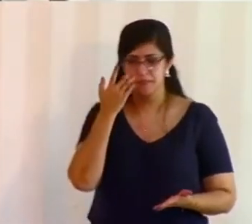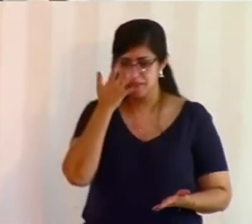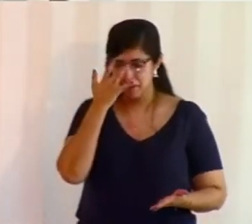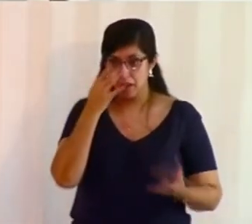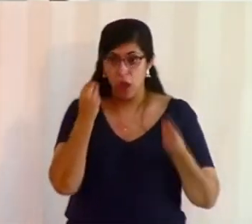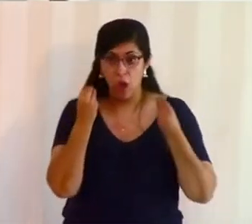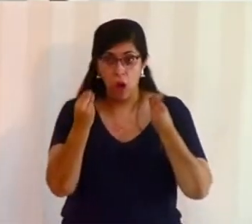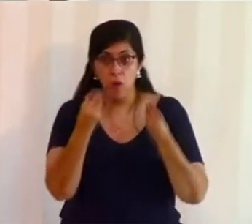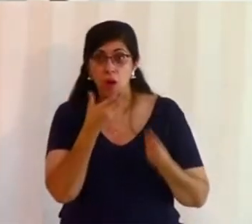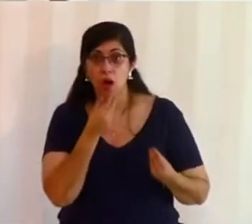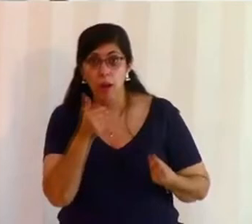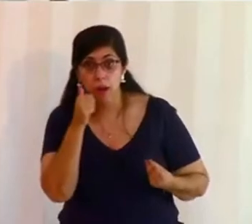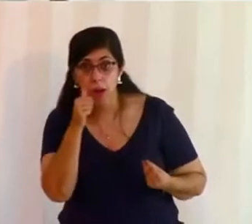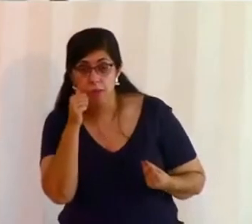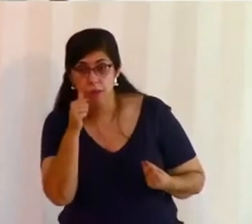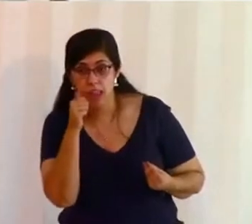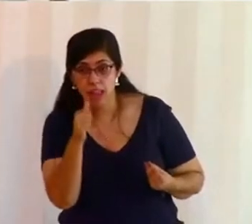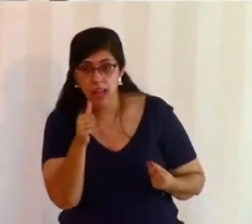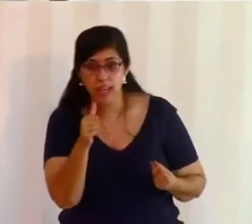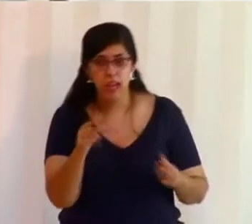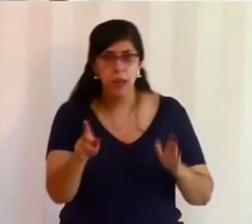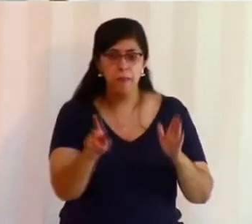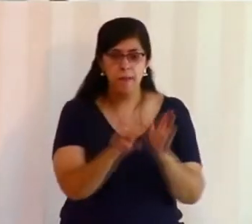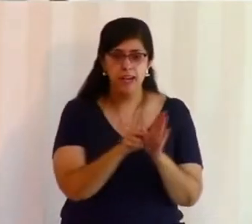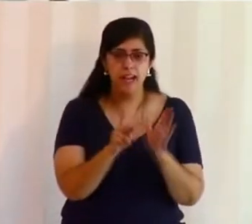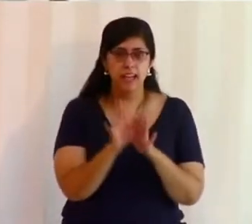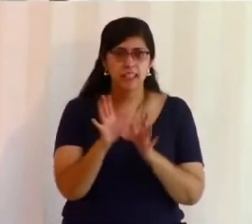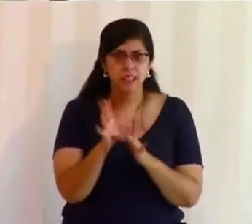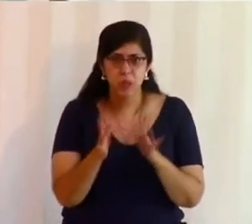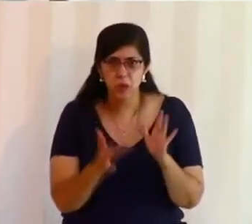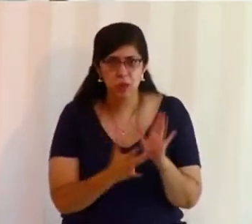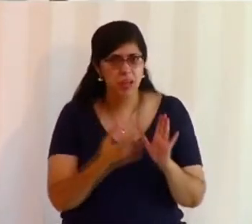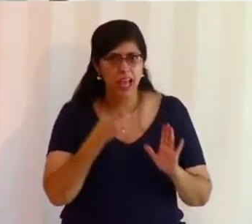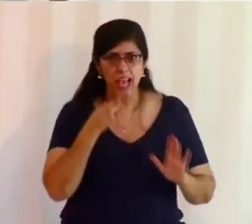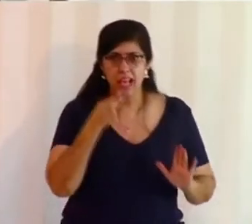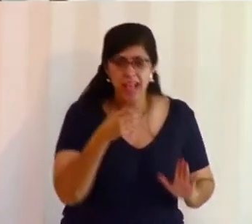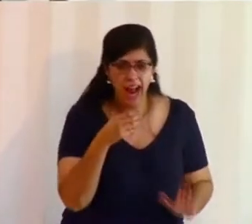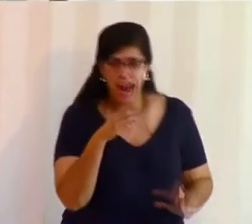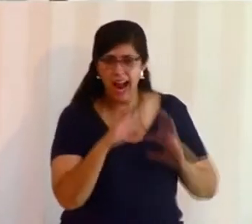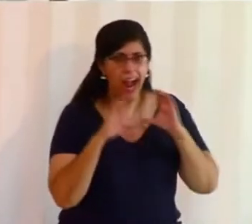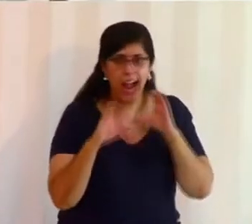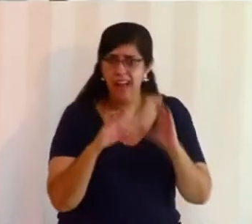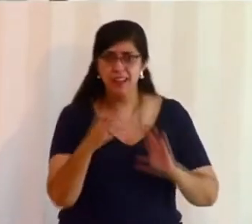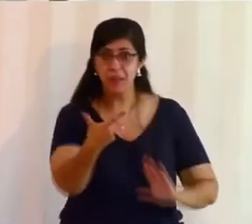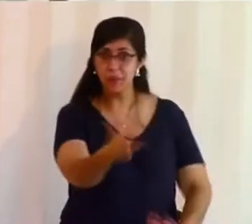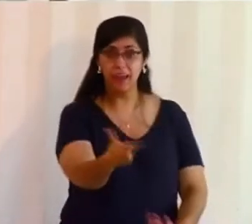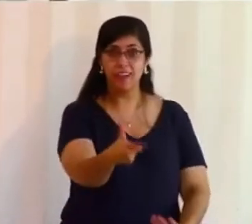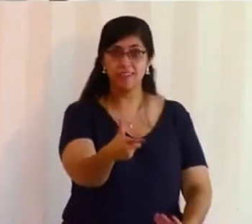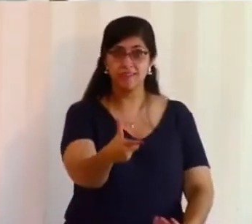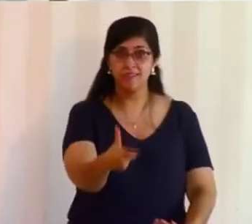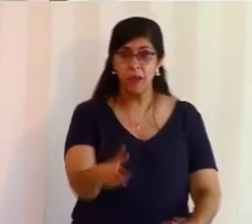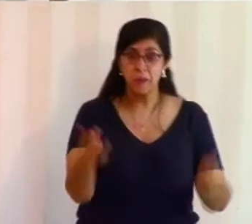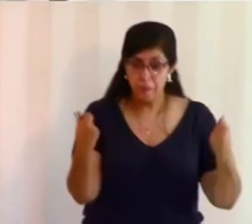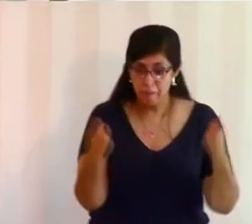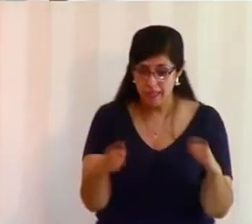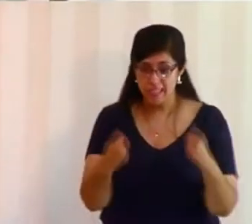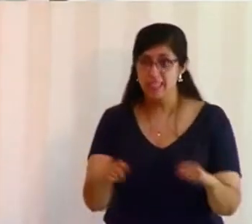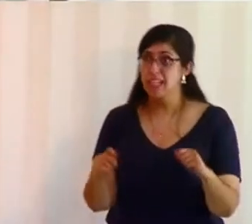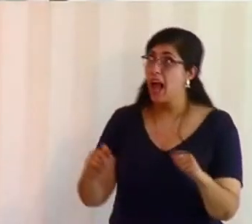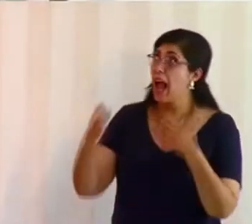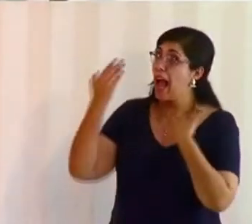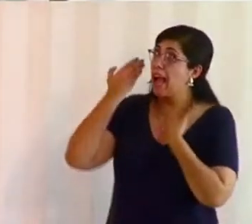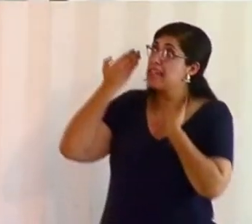com um homem e uma mulher que declara ter de Jesus, que não abre a boca para cantar, que não entoa hinos de louvor, que não canta